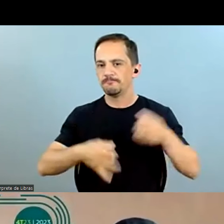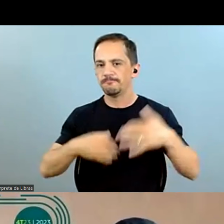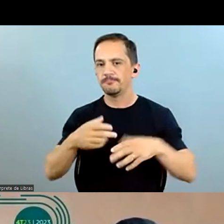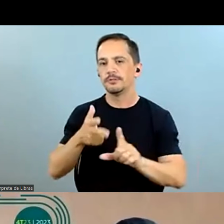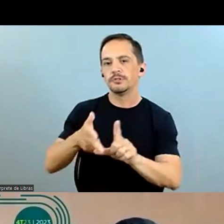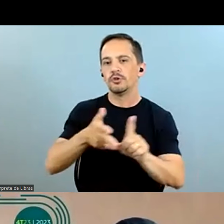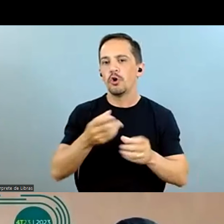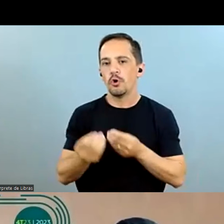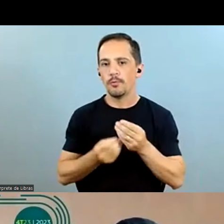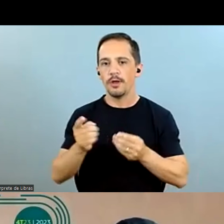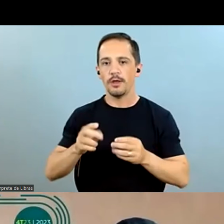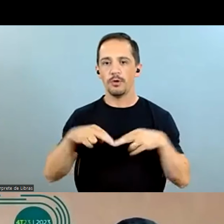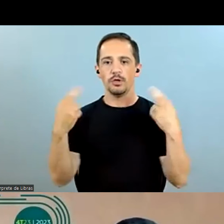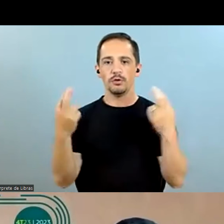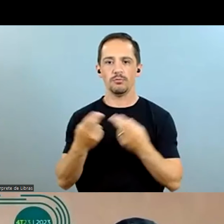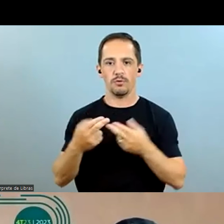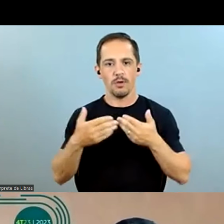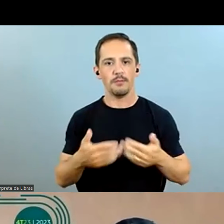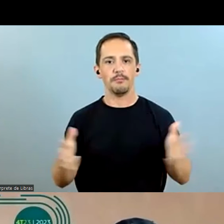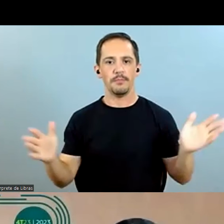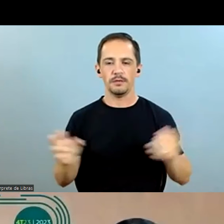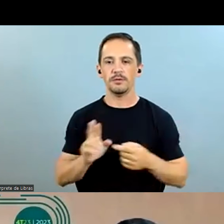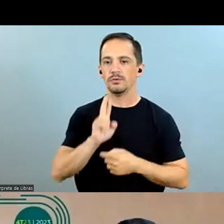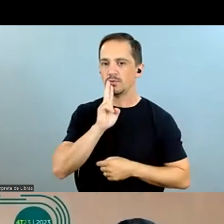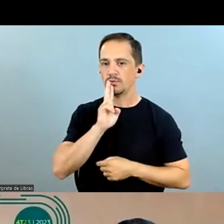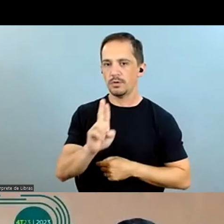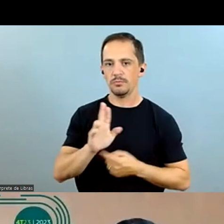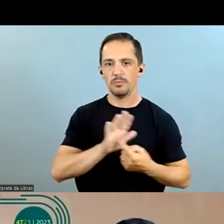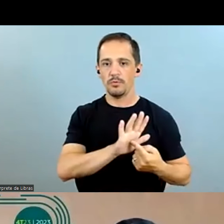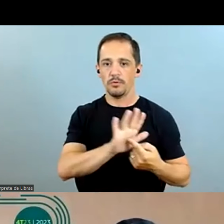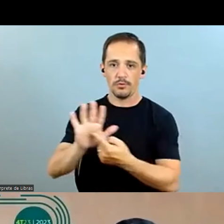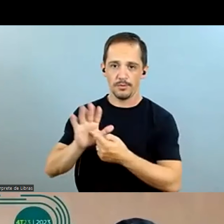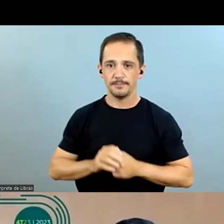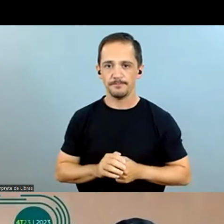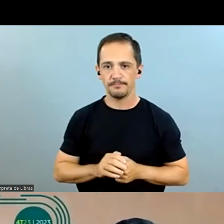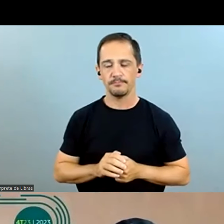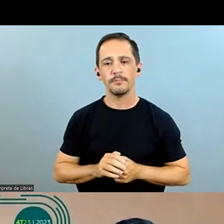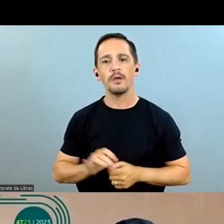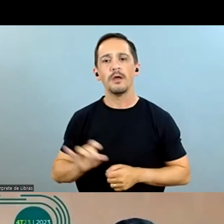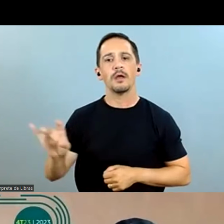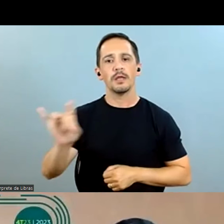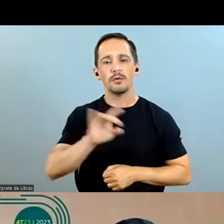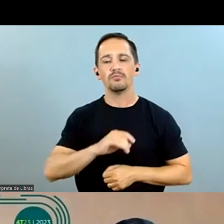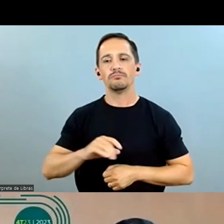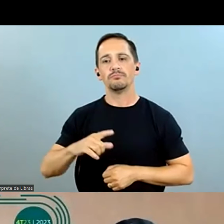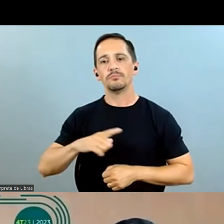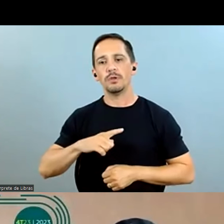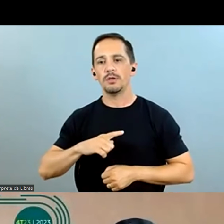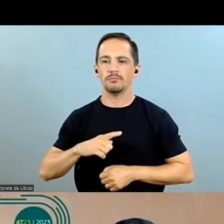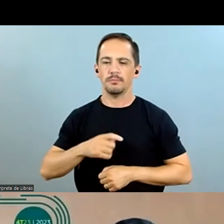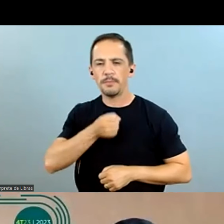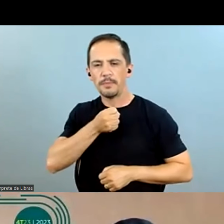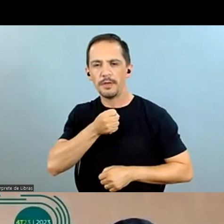reunião pública de resultados Ela tá no modelo de webinar onde os participantes têm o microfone e vídeo fechados no primeiro momento né